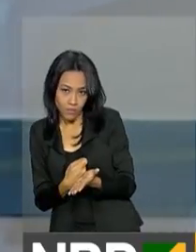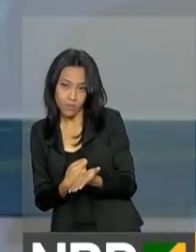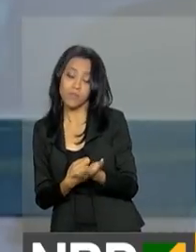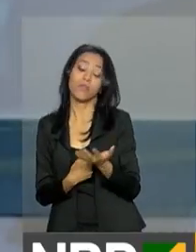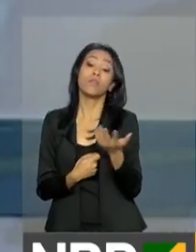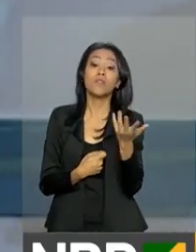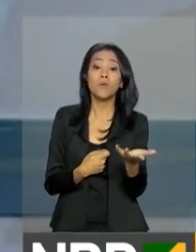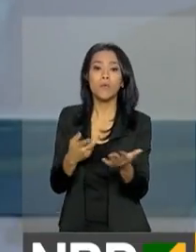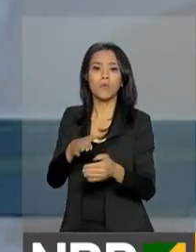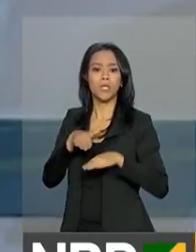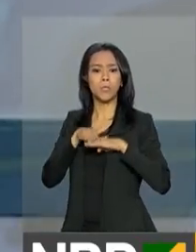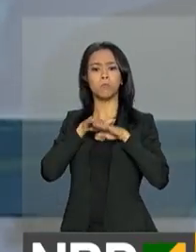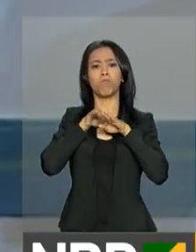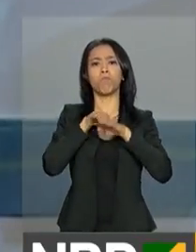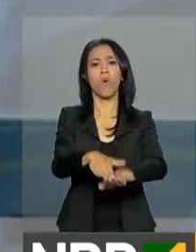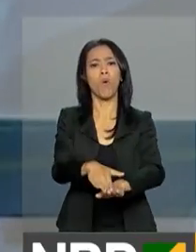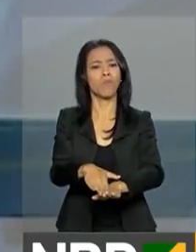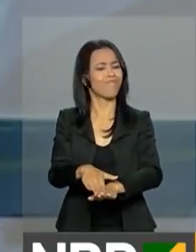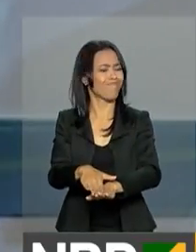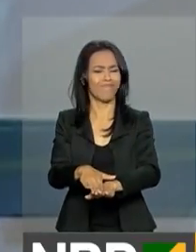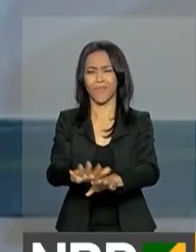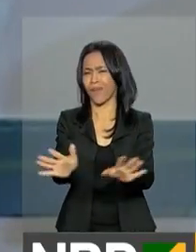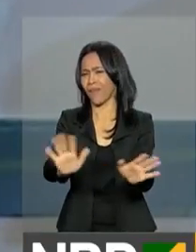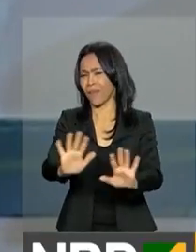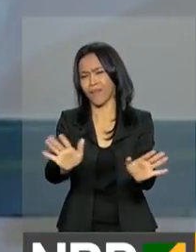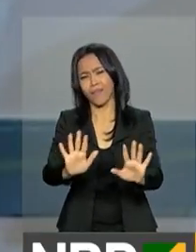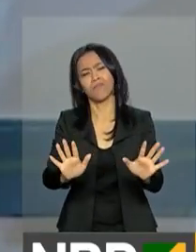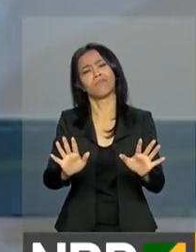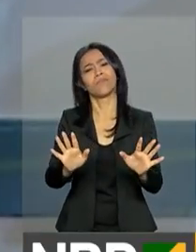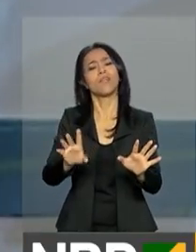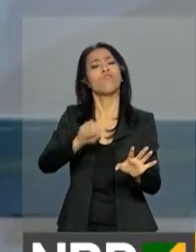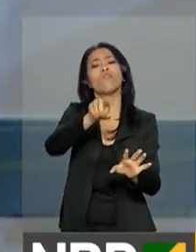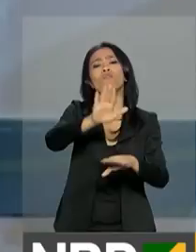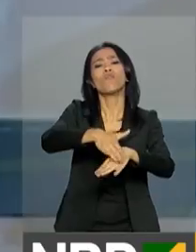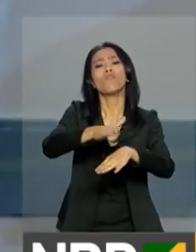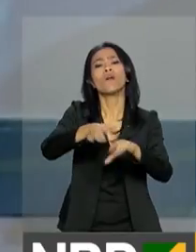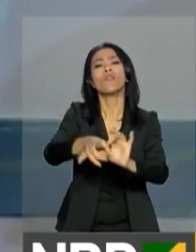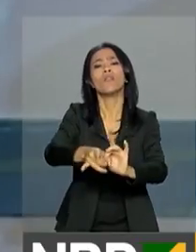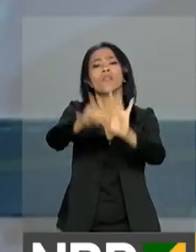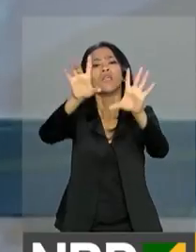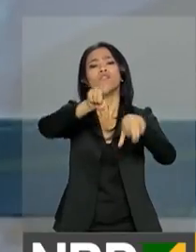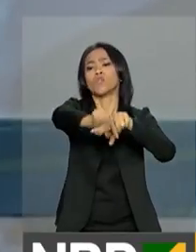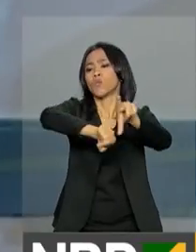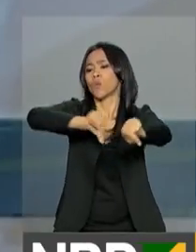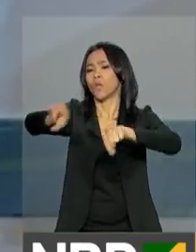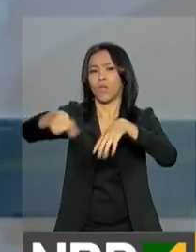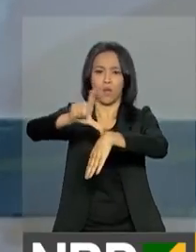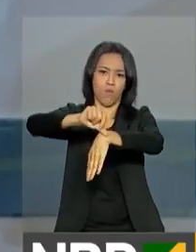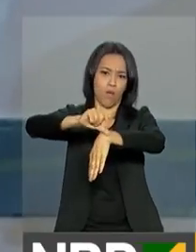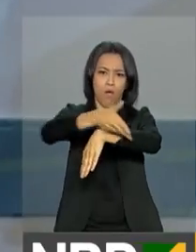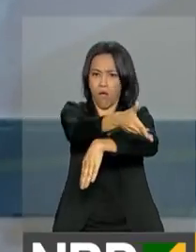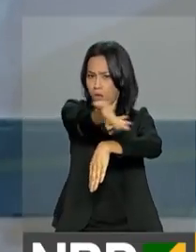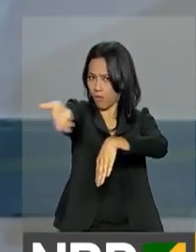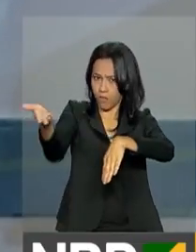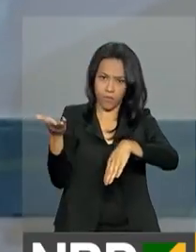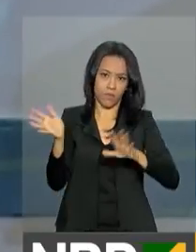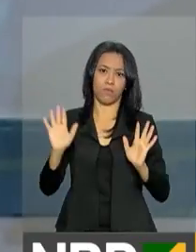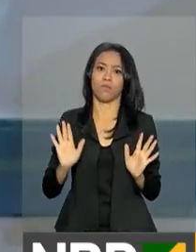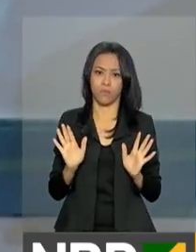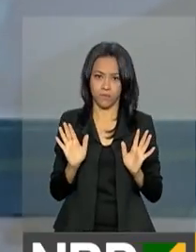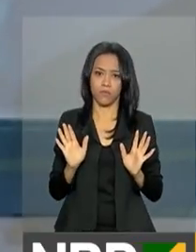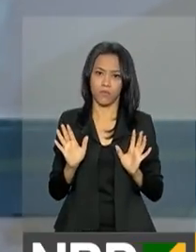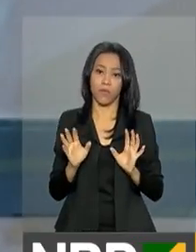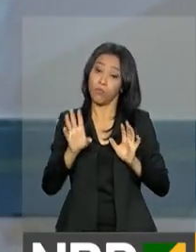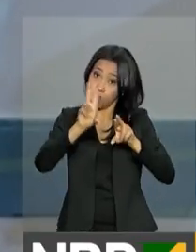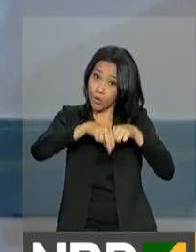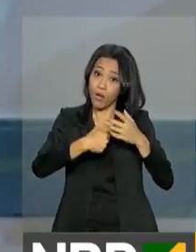no lugar de imposições, nós demos opções aos brasileiros. Nós prestigiamos